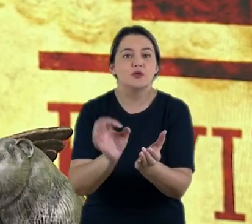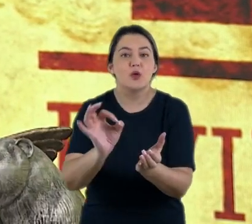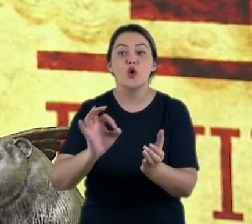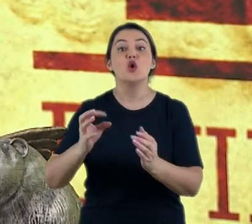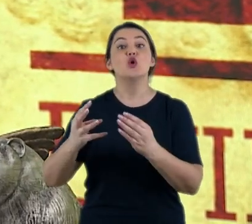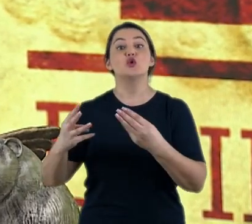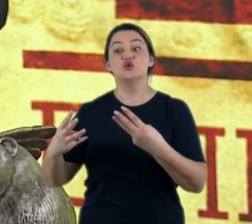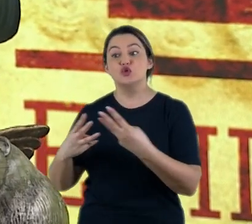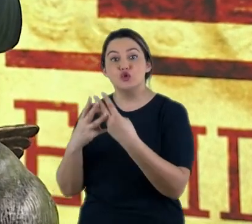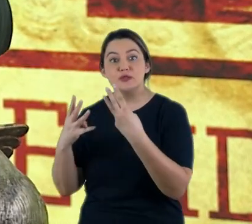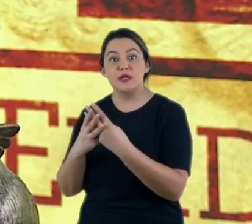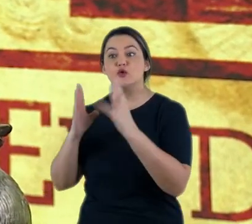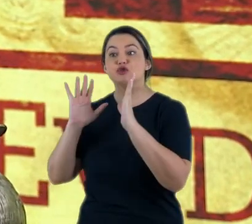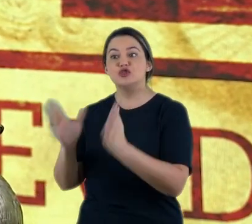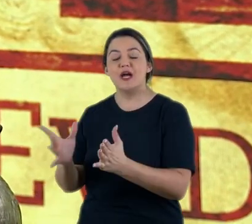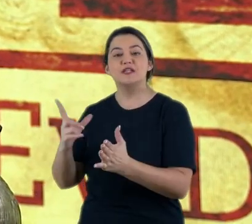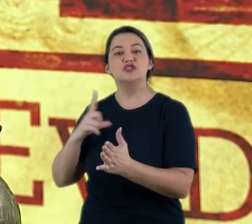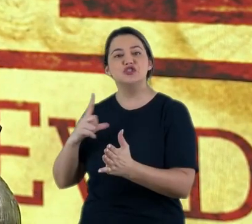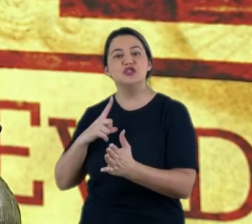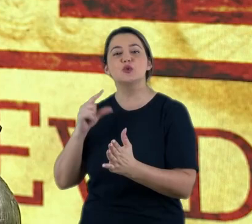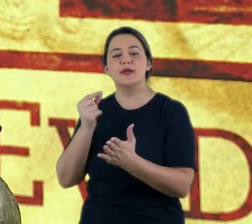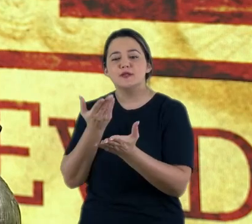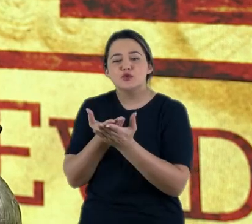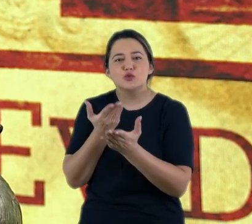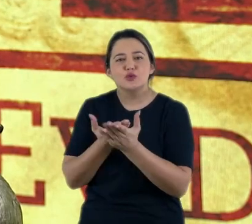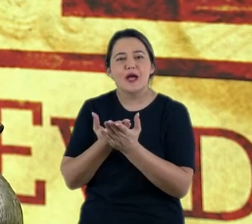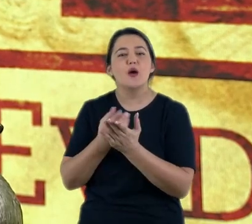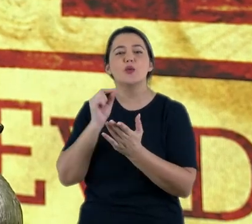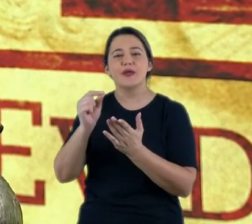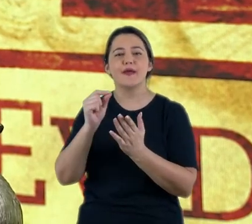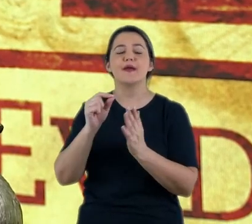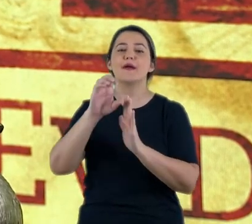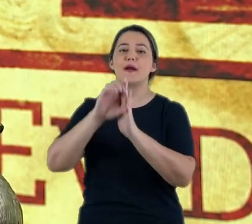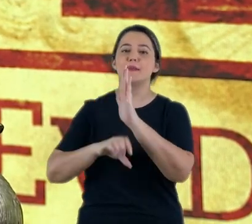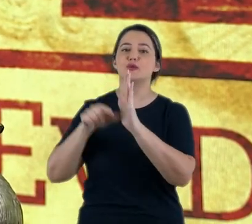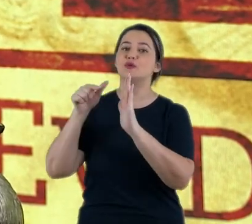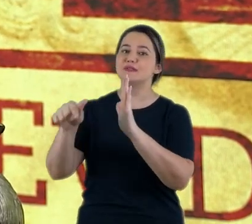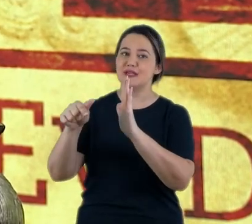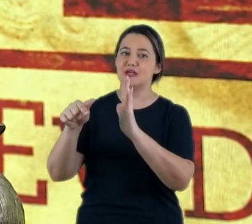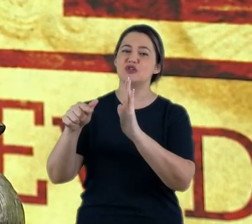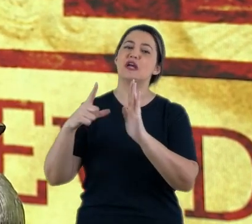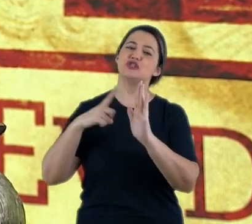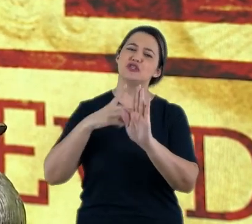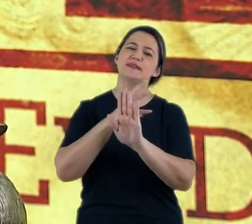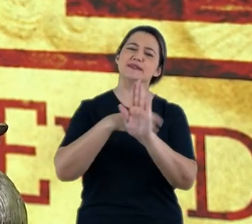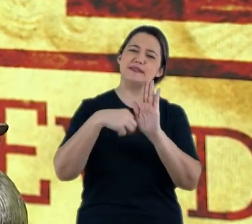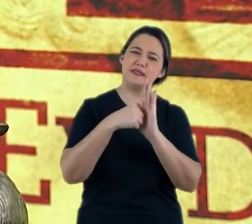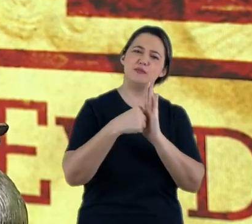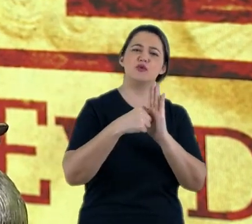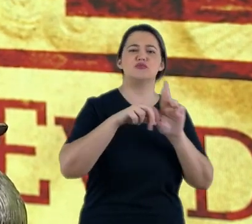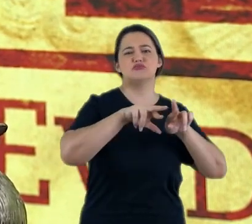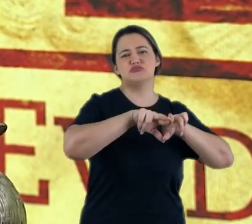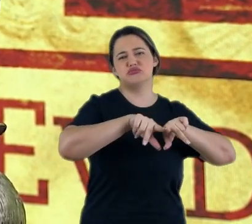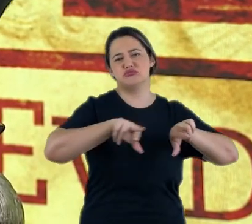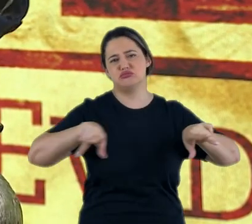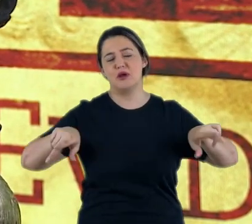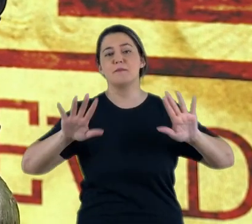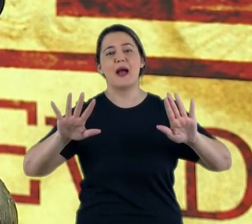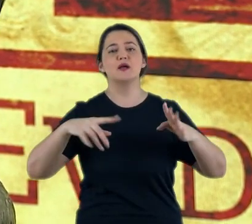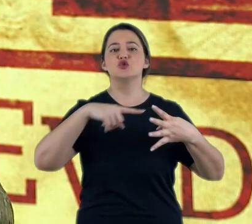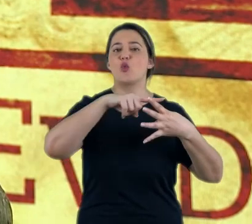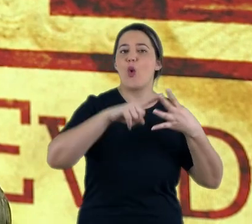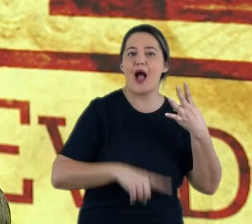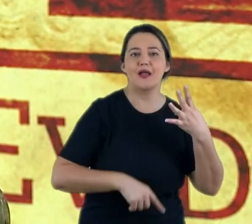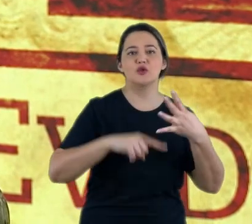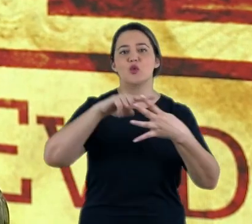tinham procurado preservar e estudar o capítulo 7 de Daniel, que certamente teria muita relevância para